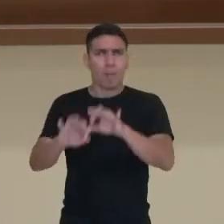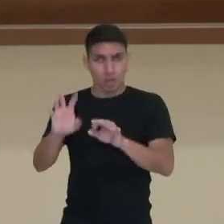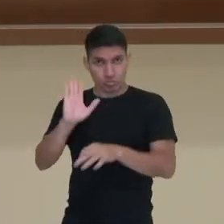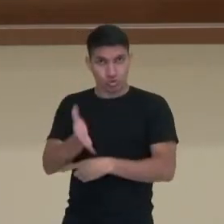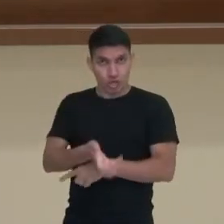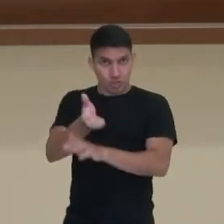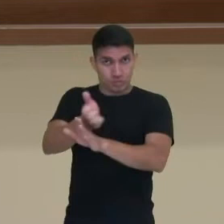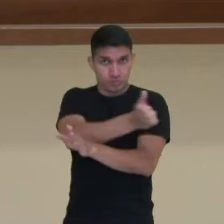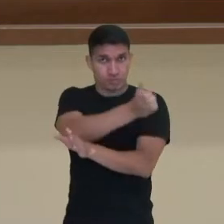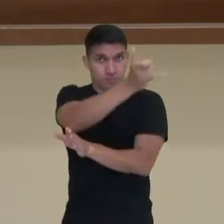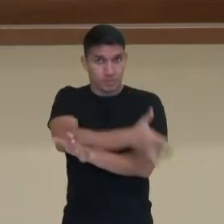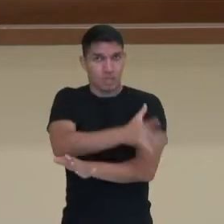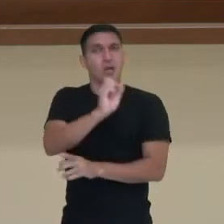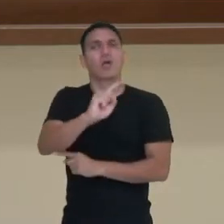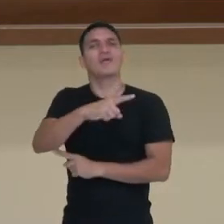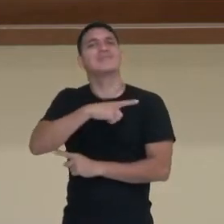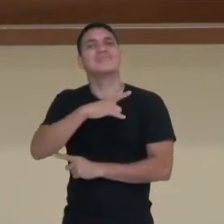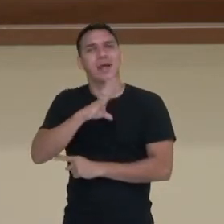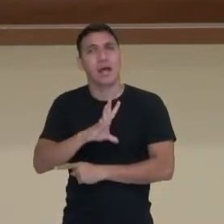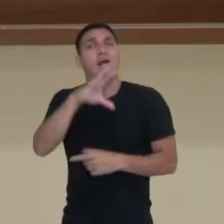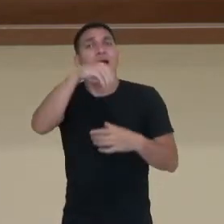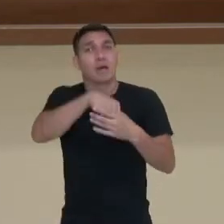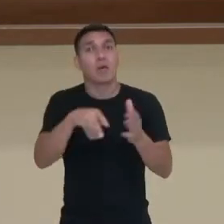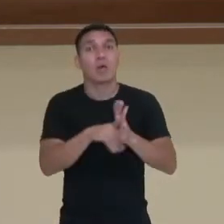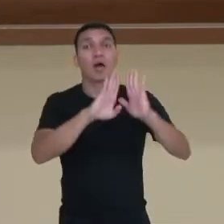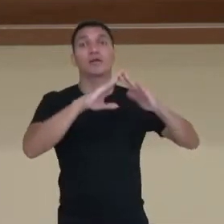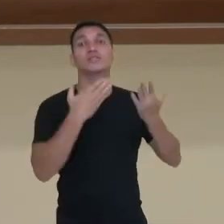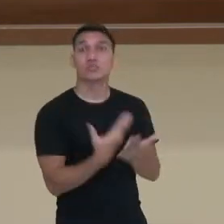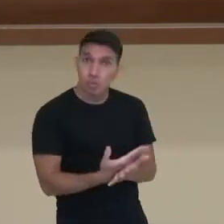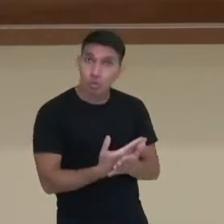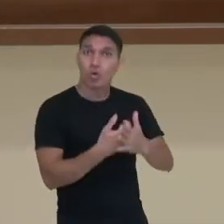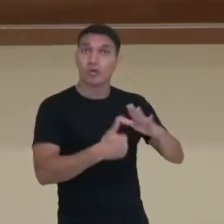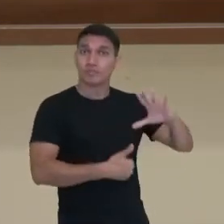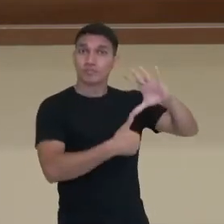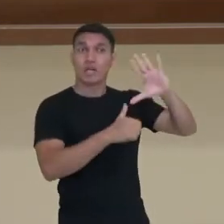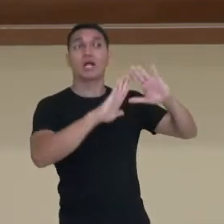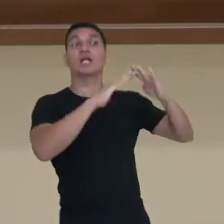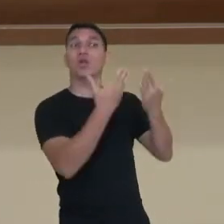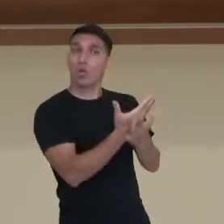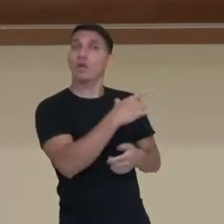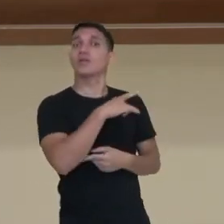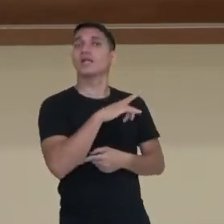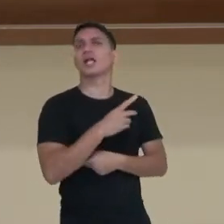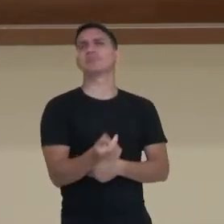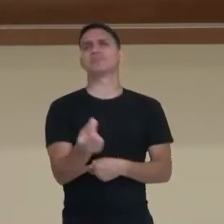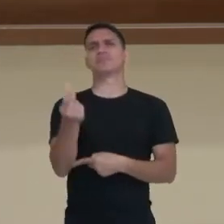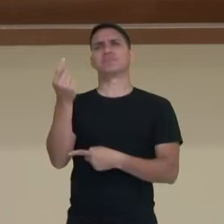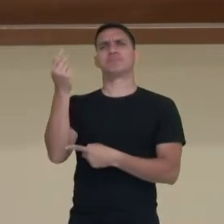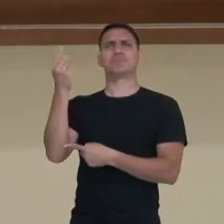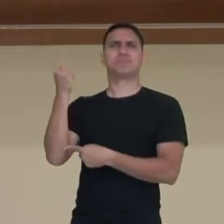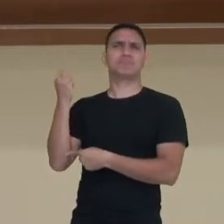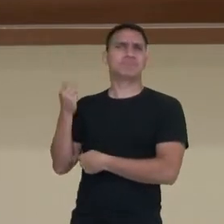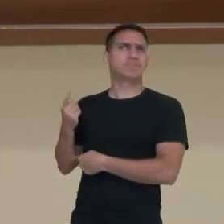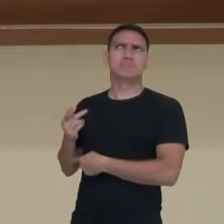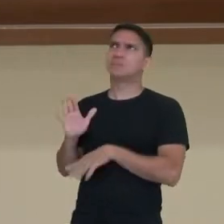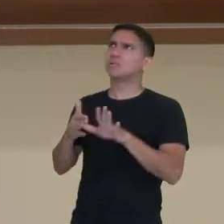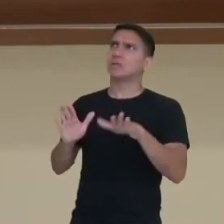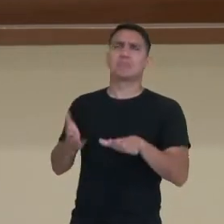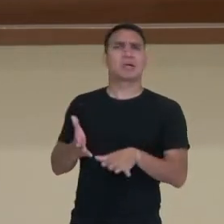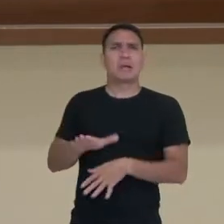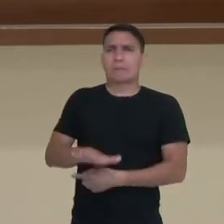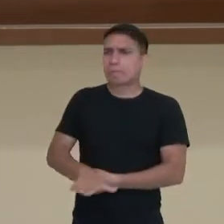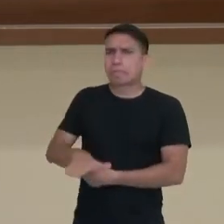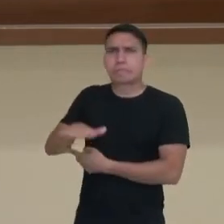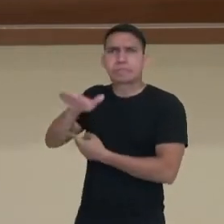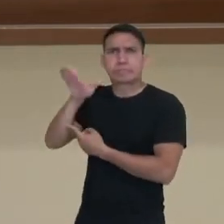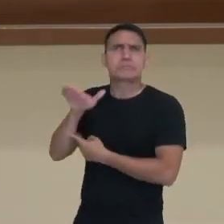vocês, ela está presente nas escolas norte-americanas praticamente desde o jardim de